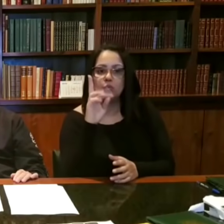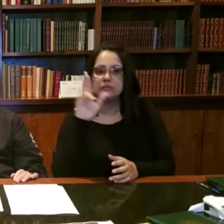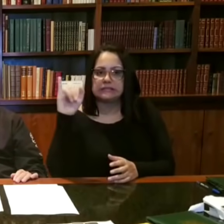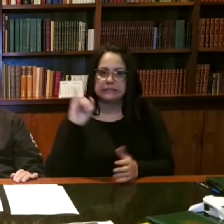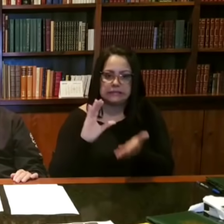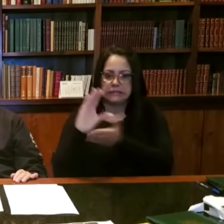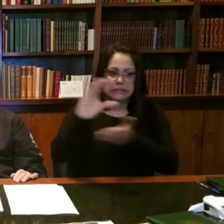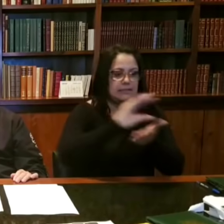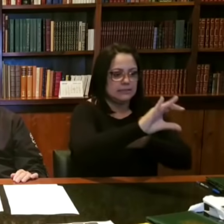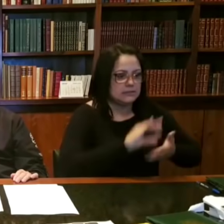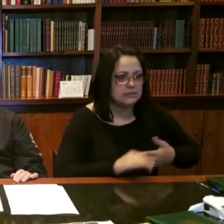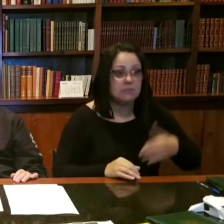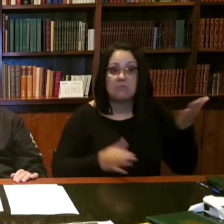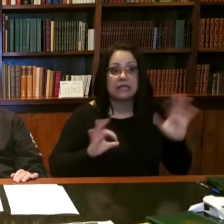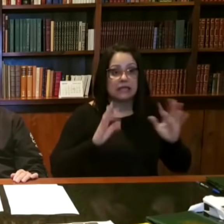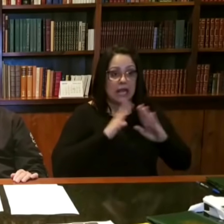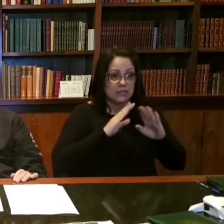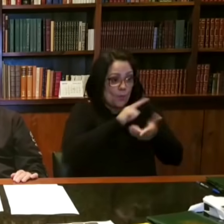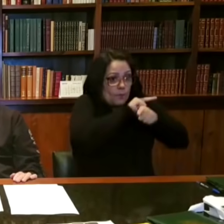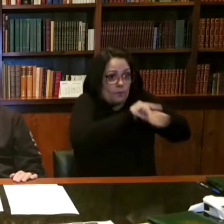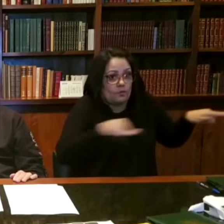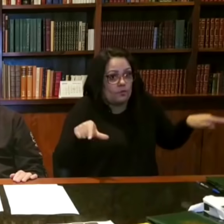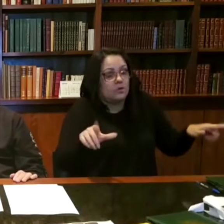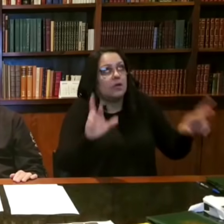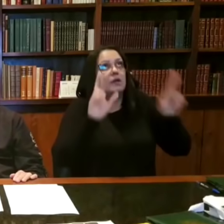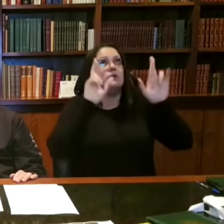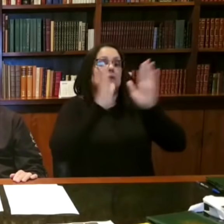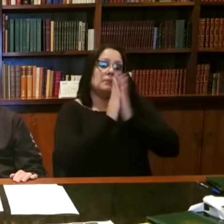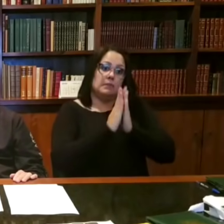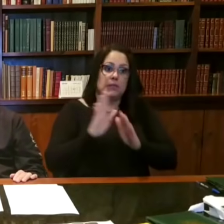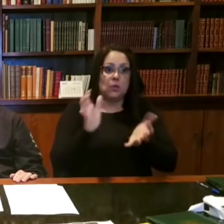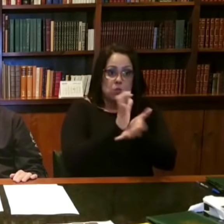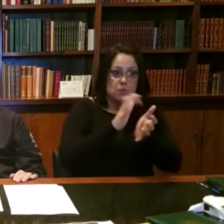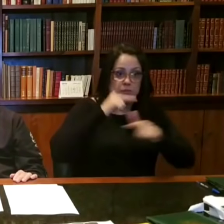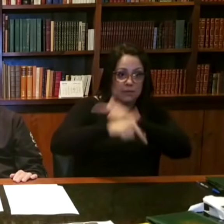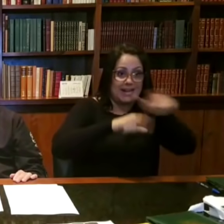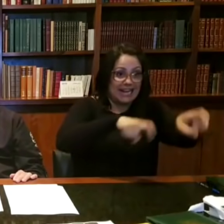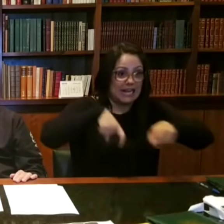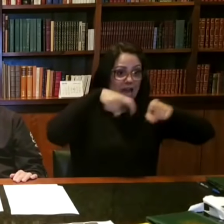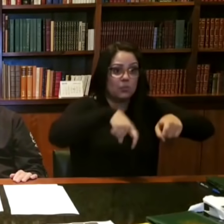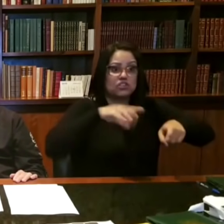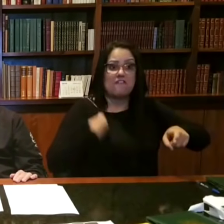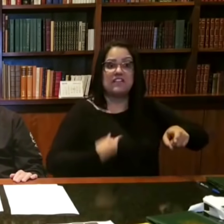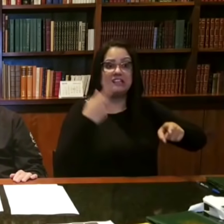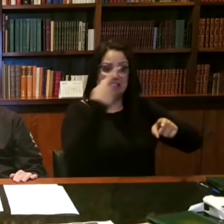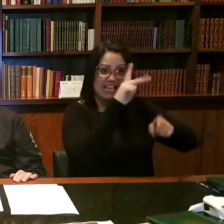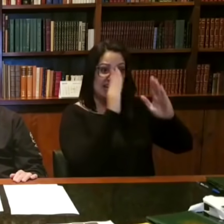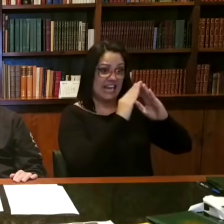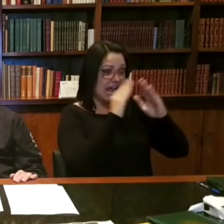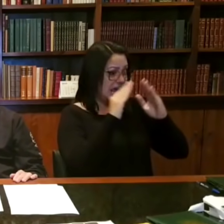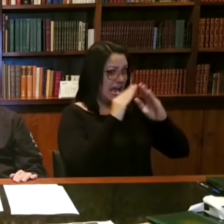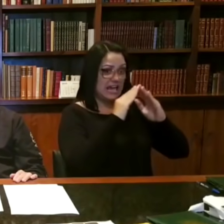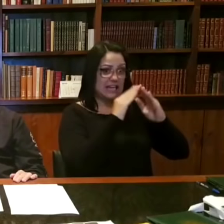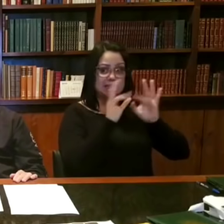vazia, se ficar todo mundo em casa. Ainda bem que o pessoal do campo, justamente como tem distanciamento social natural, o cara no campo, ele está no